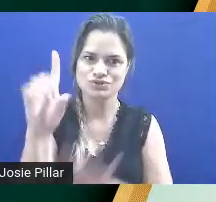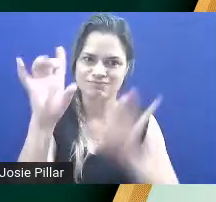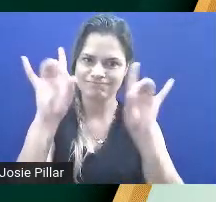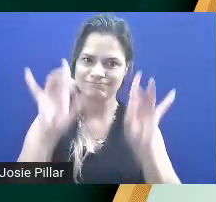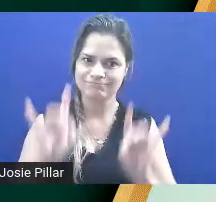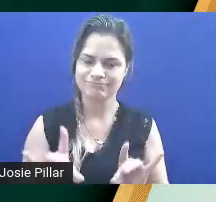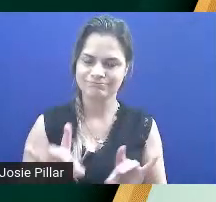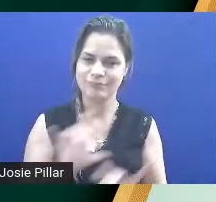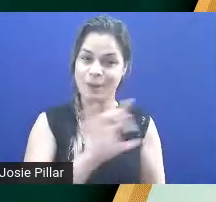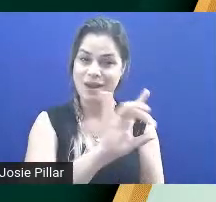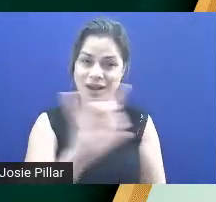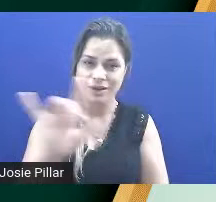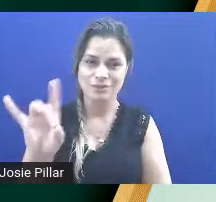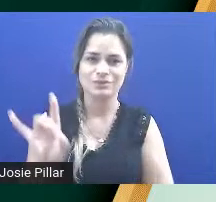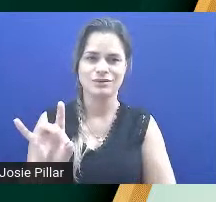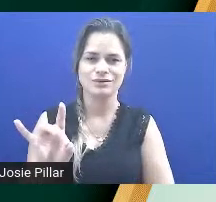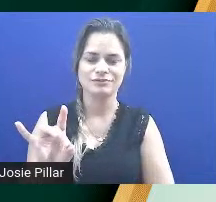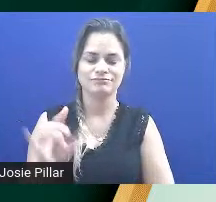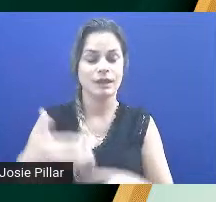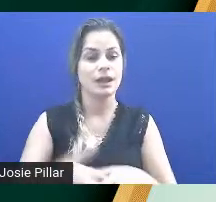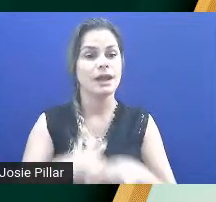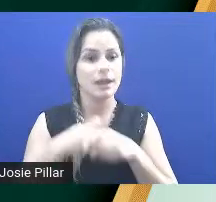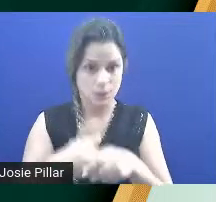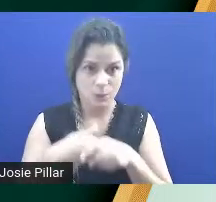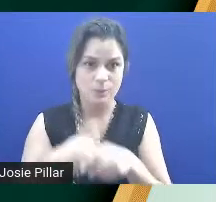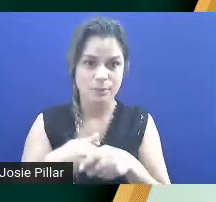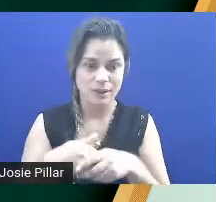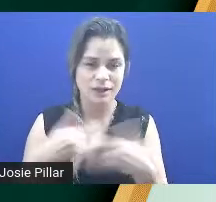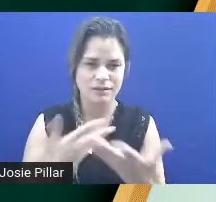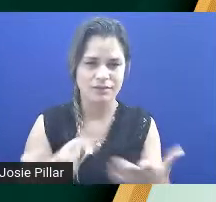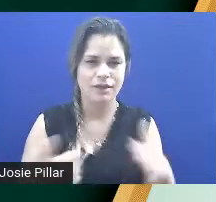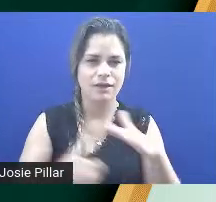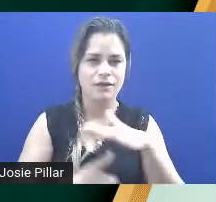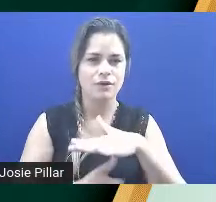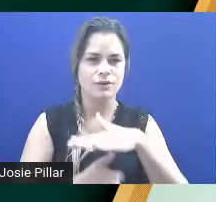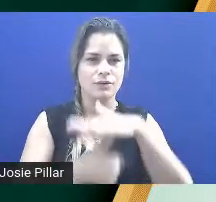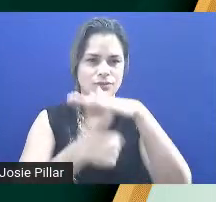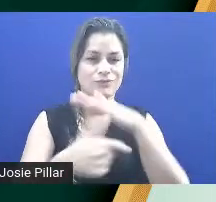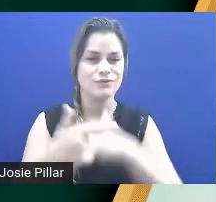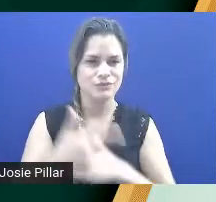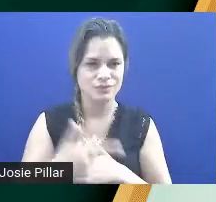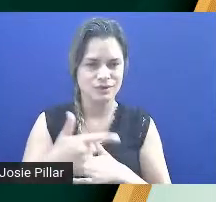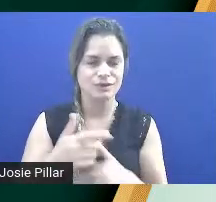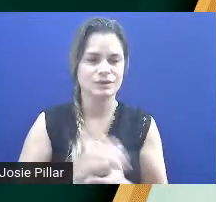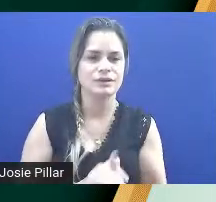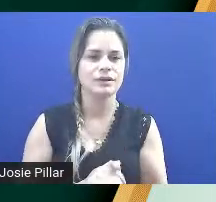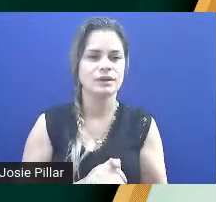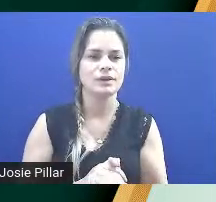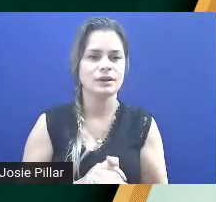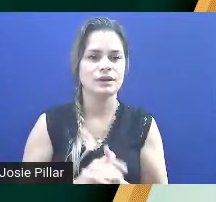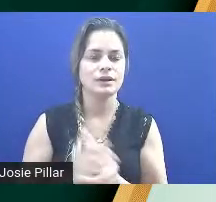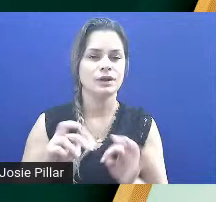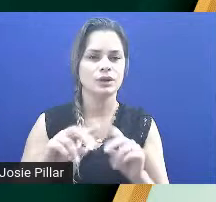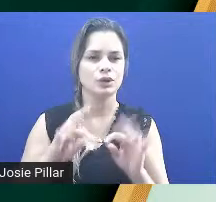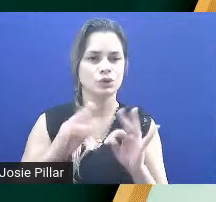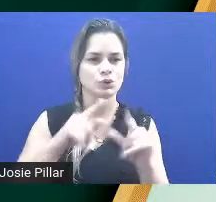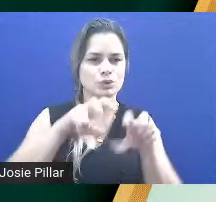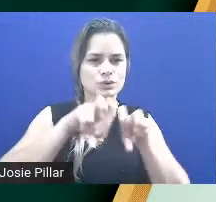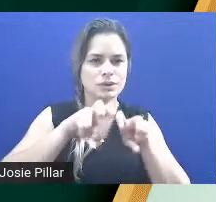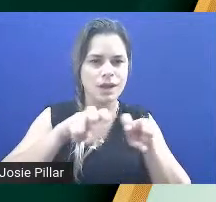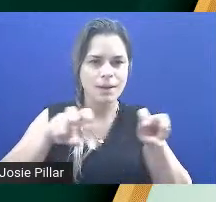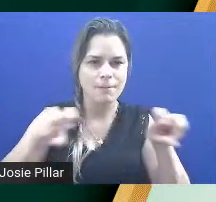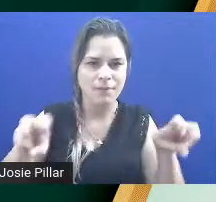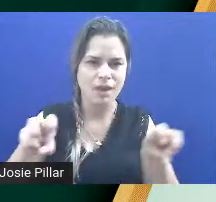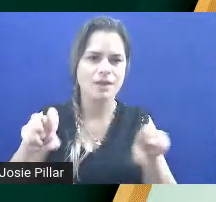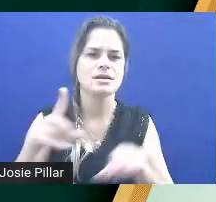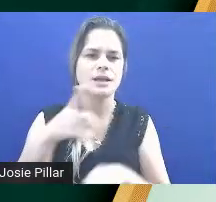gostaria de brevemente cumprimentar o vice-reitor da Unipampa, professor Marcos, e os demais servidores e membros da mesa, bem como os pais